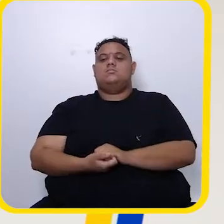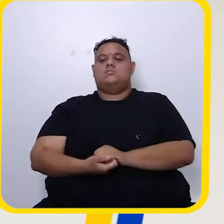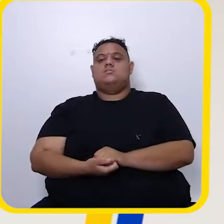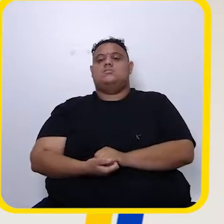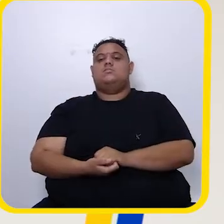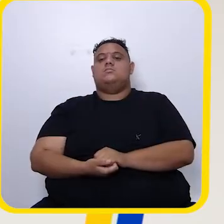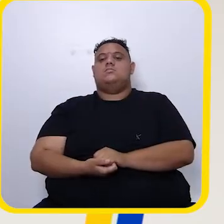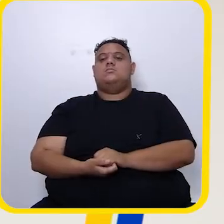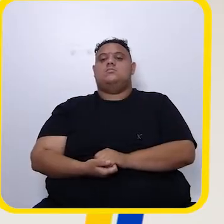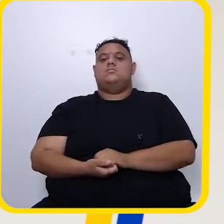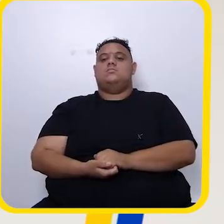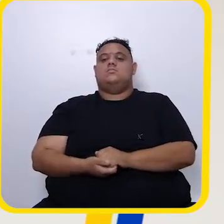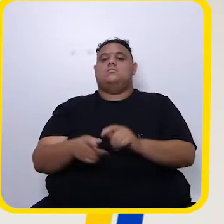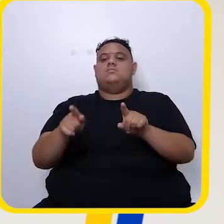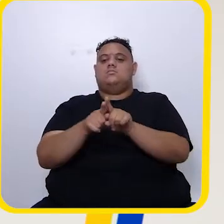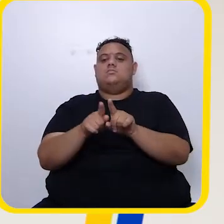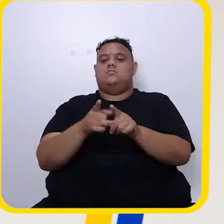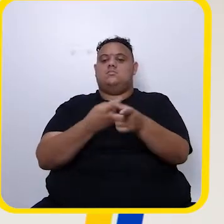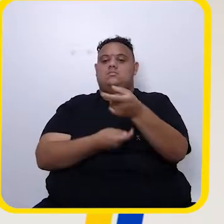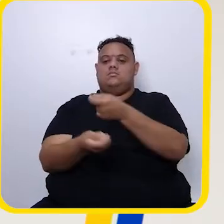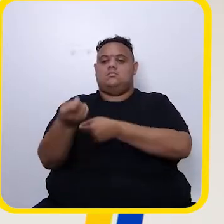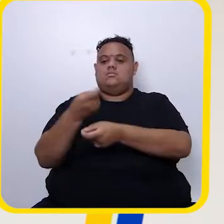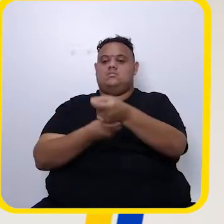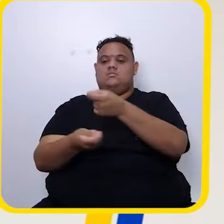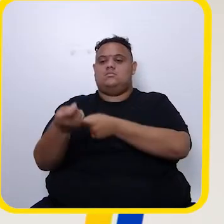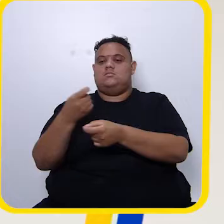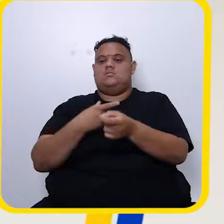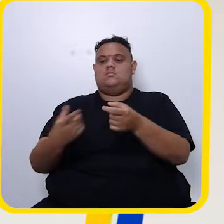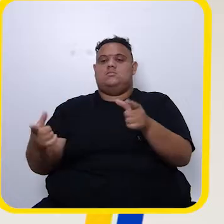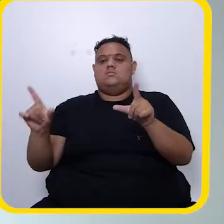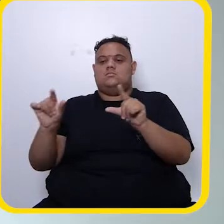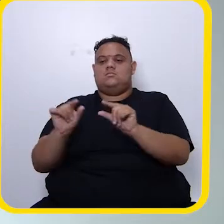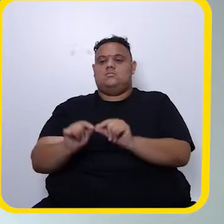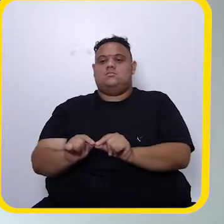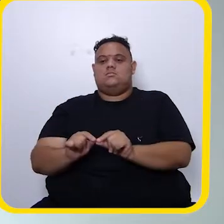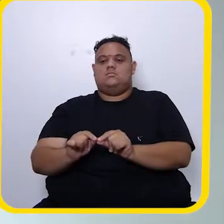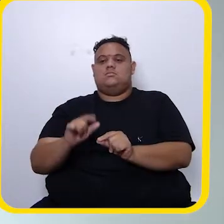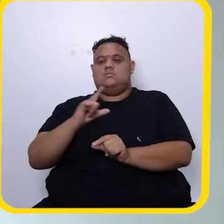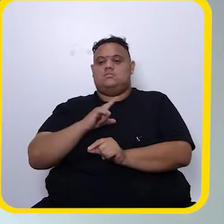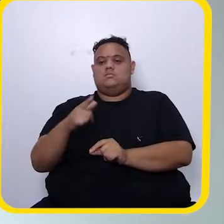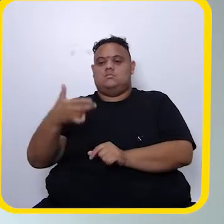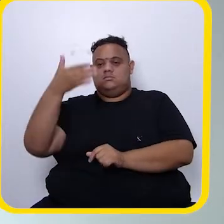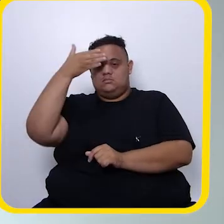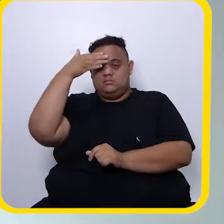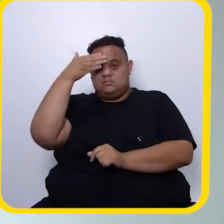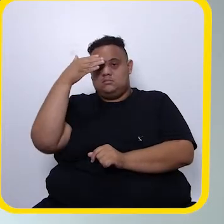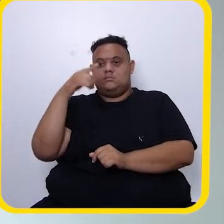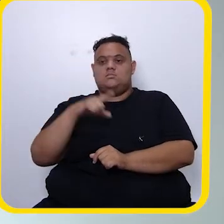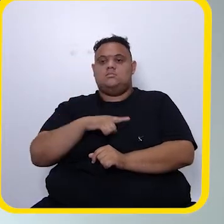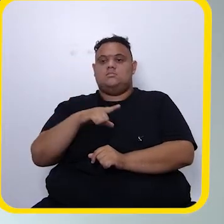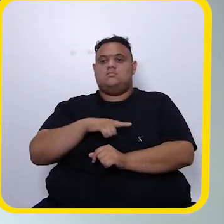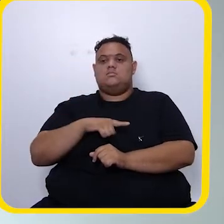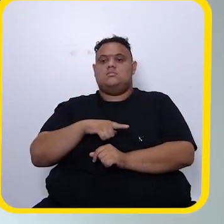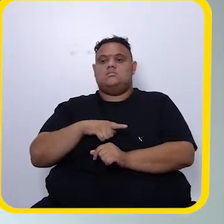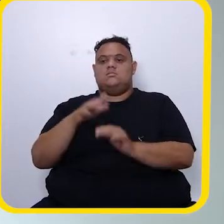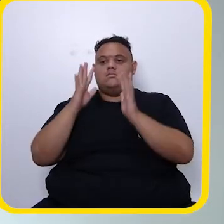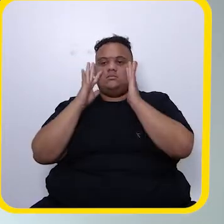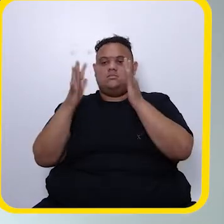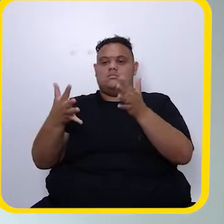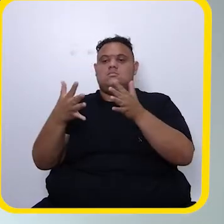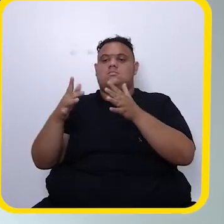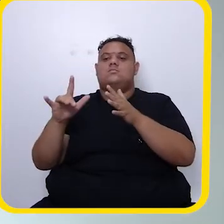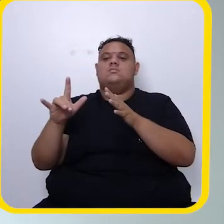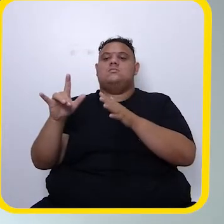mundial, né, trazendo restrições econômicas para Cuba, né, isso inclusive gerou, né, uma